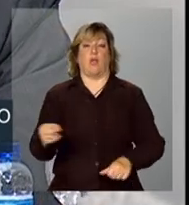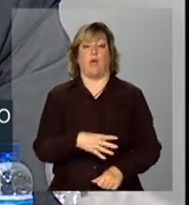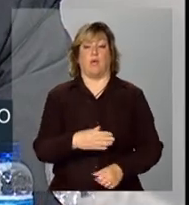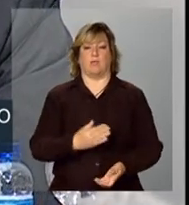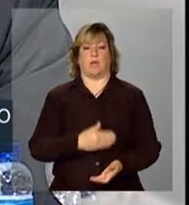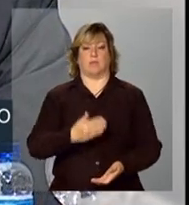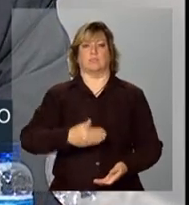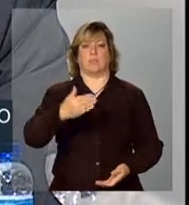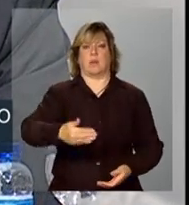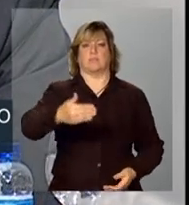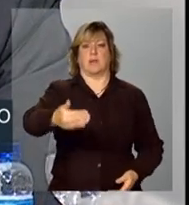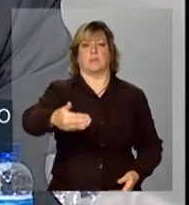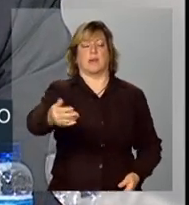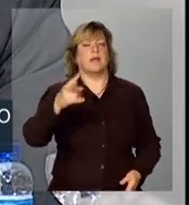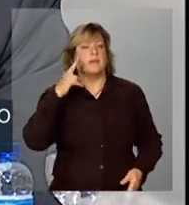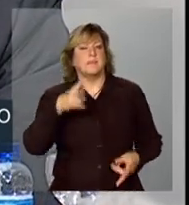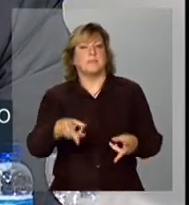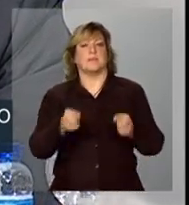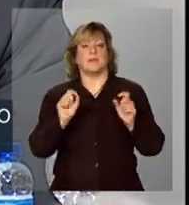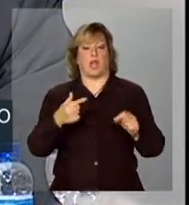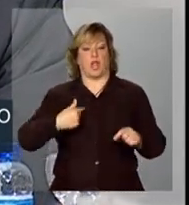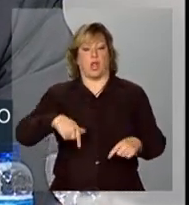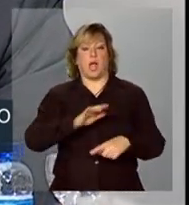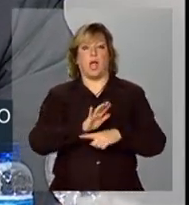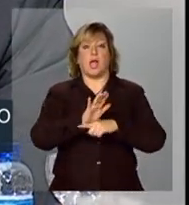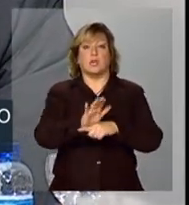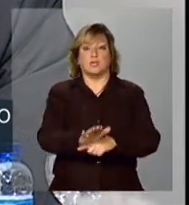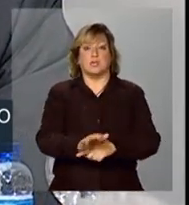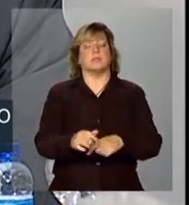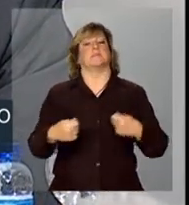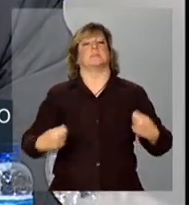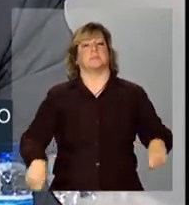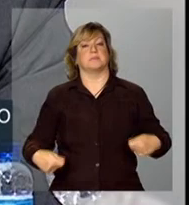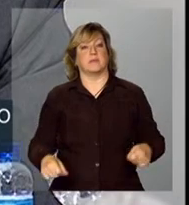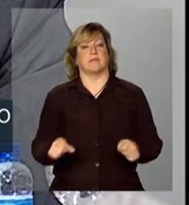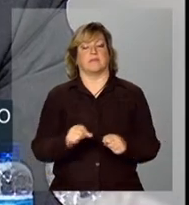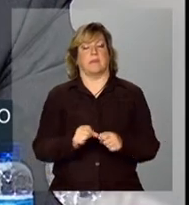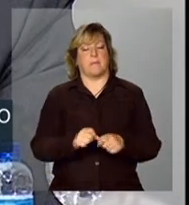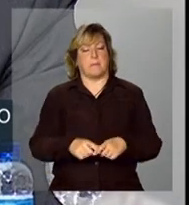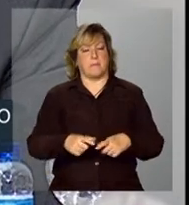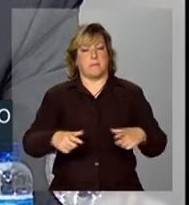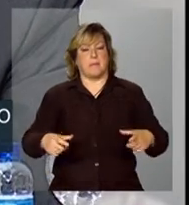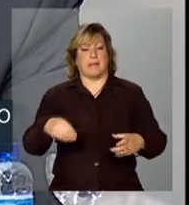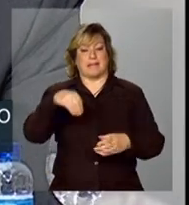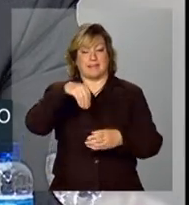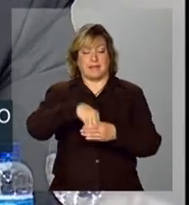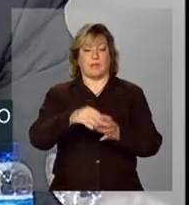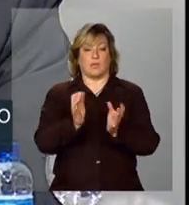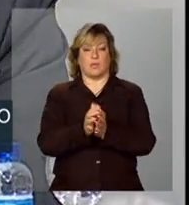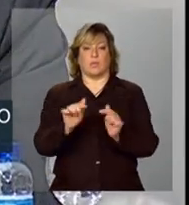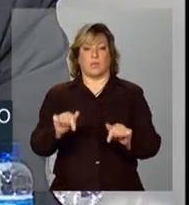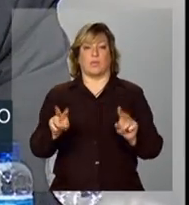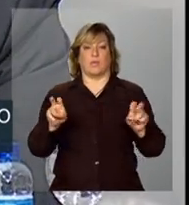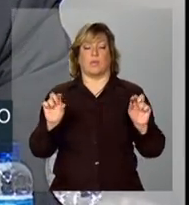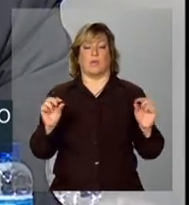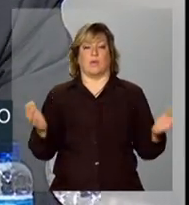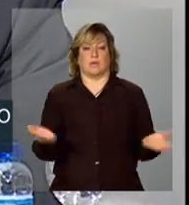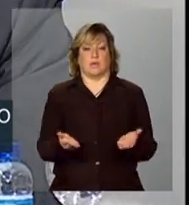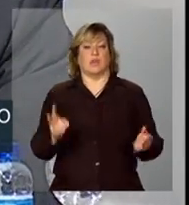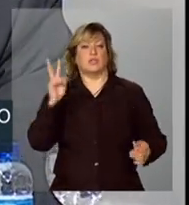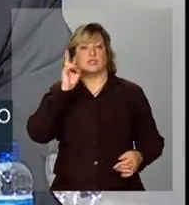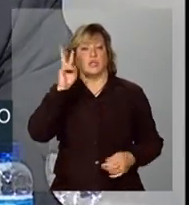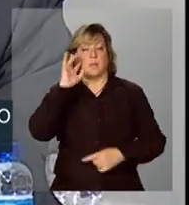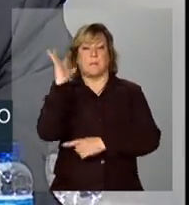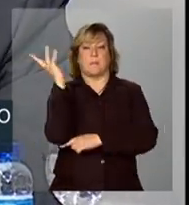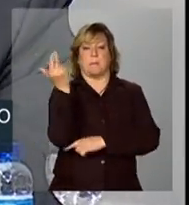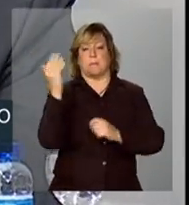medida que a gente percebia que a nossa ajuda se fazia ainda necessária dentro do contexto então atual do desmatamento